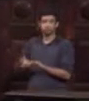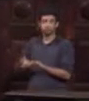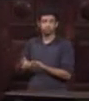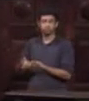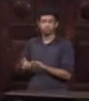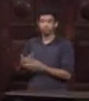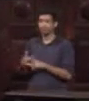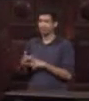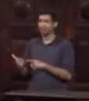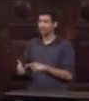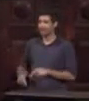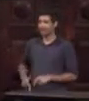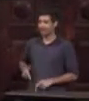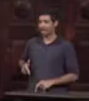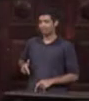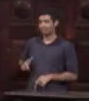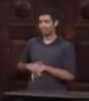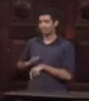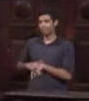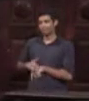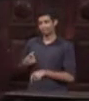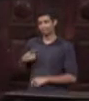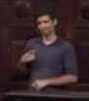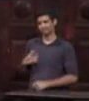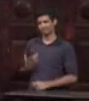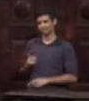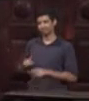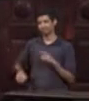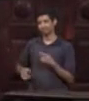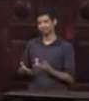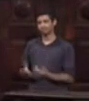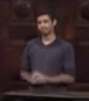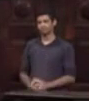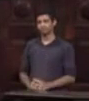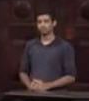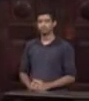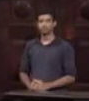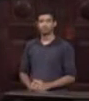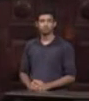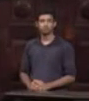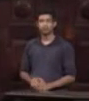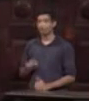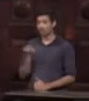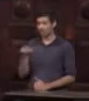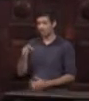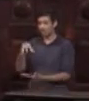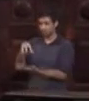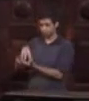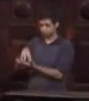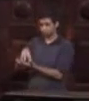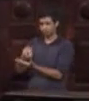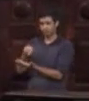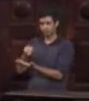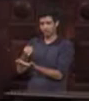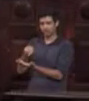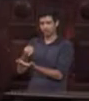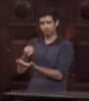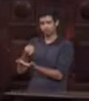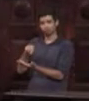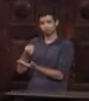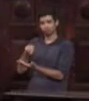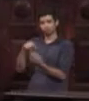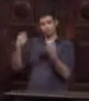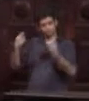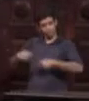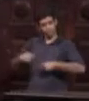crime, a primeira passagem dele. A unidade socioeducativa tem um papel, ou deveria